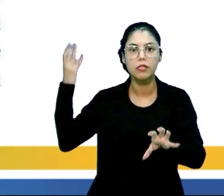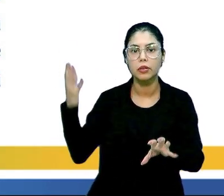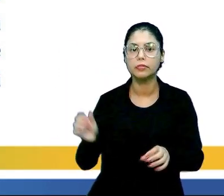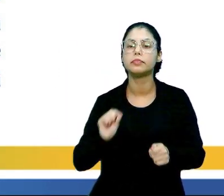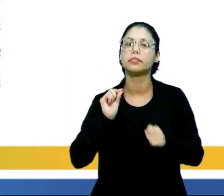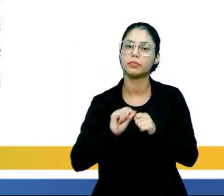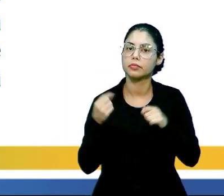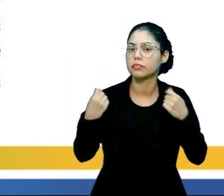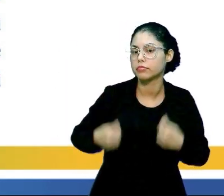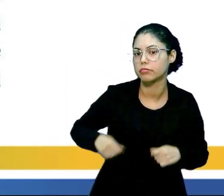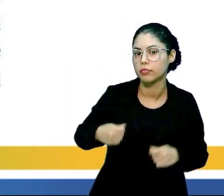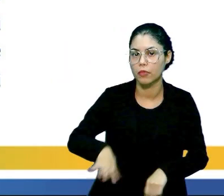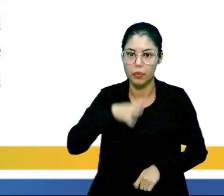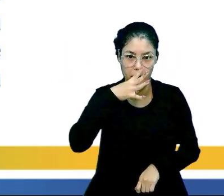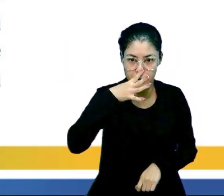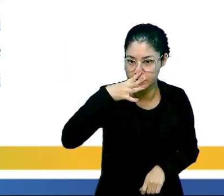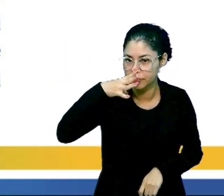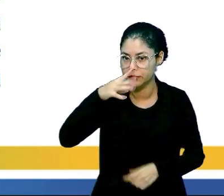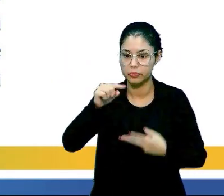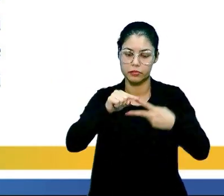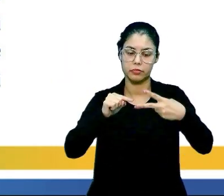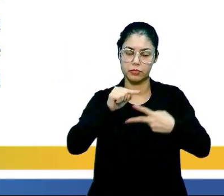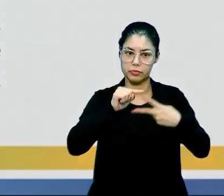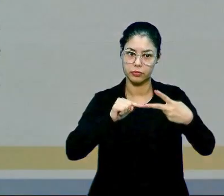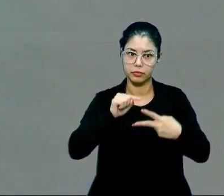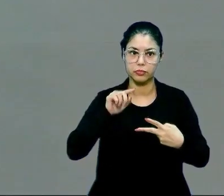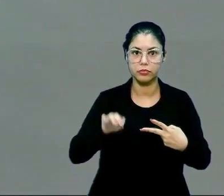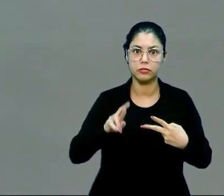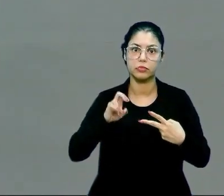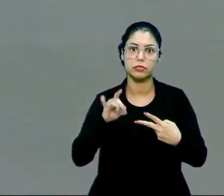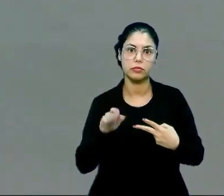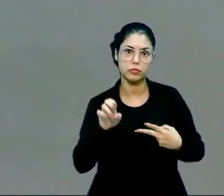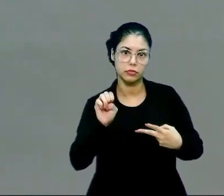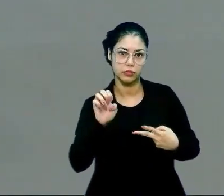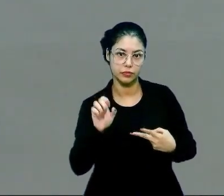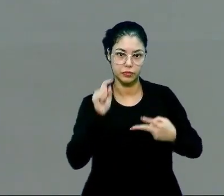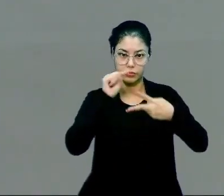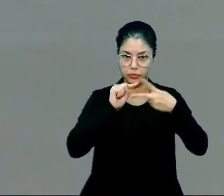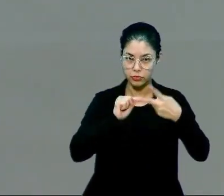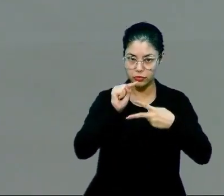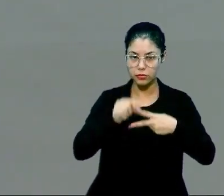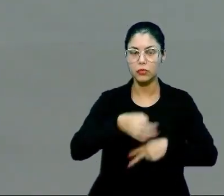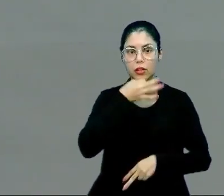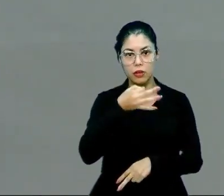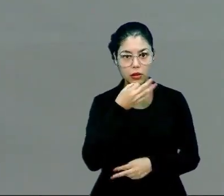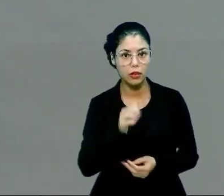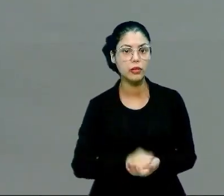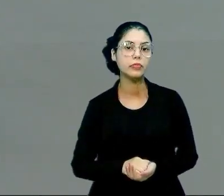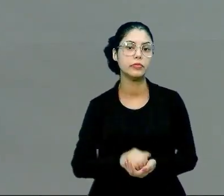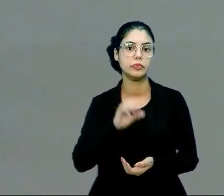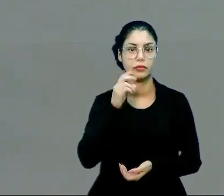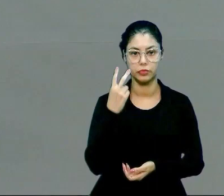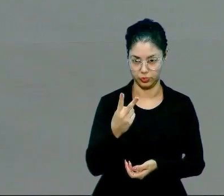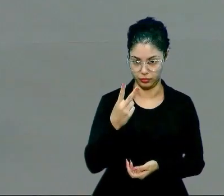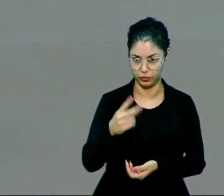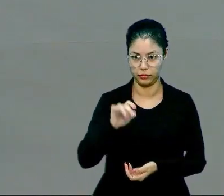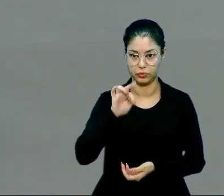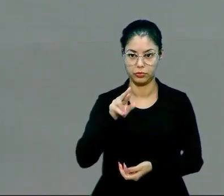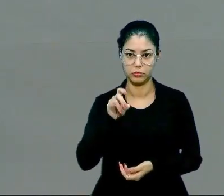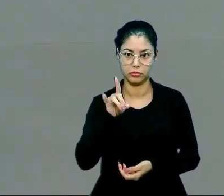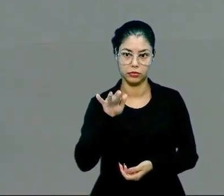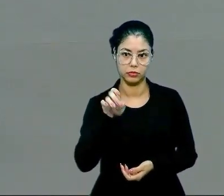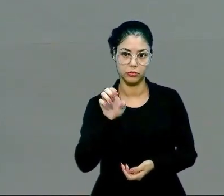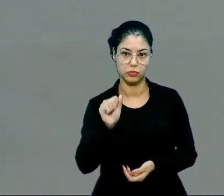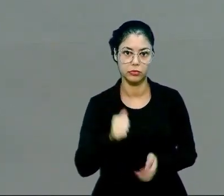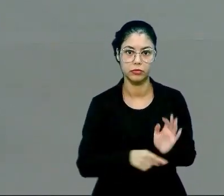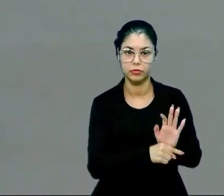faz-se necessário observar 2 entraves. E aí ele traz 2 argumentos. Observe que ele diz 2 entraves.